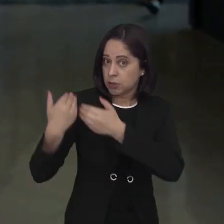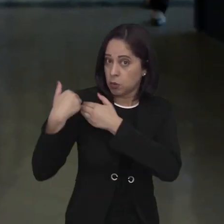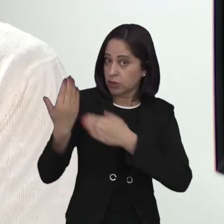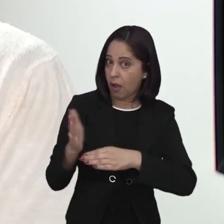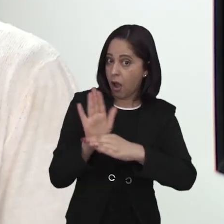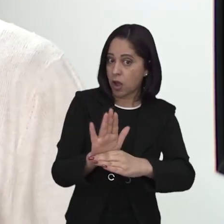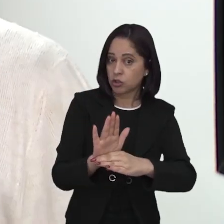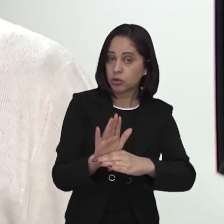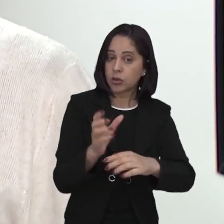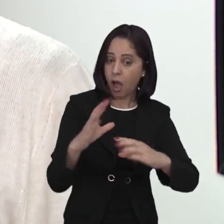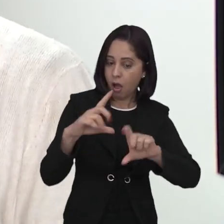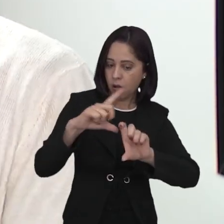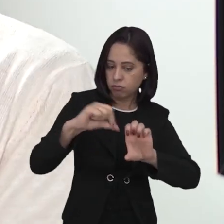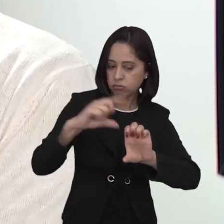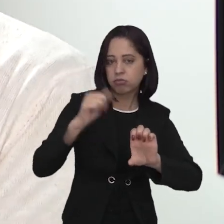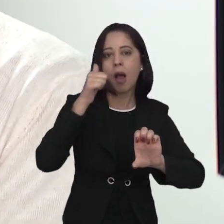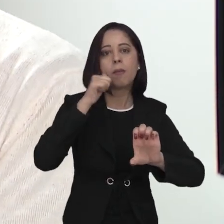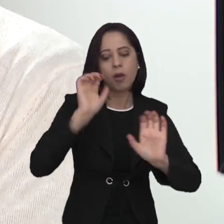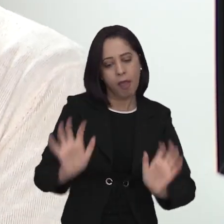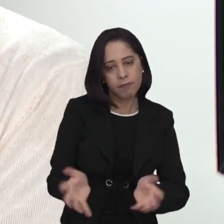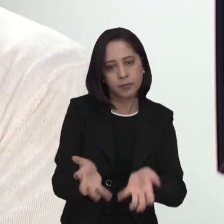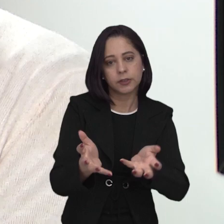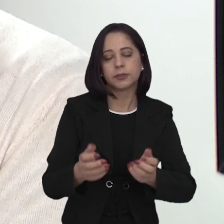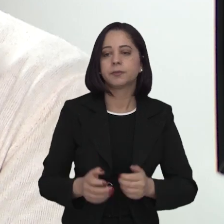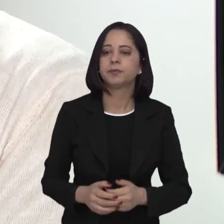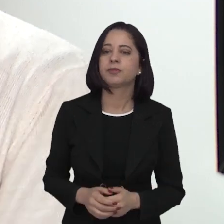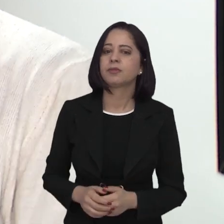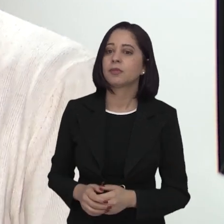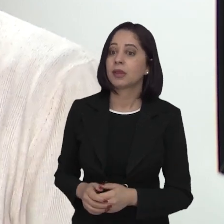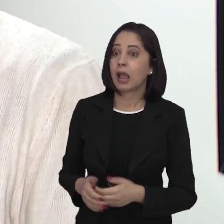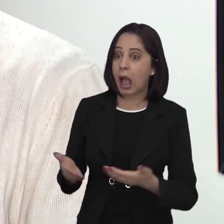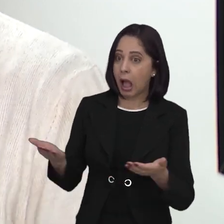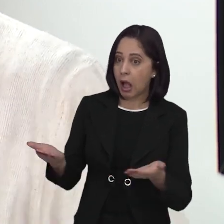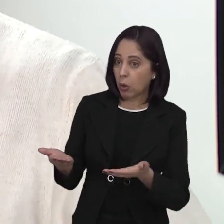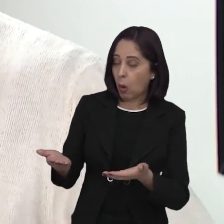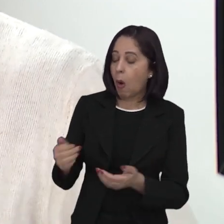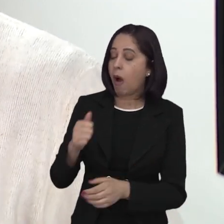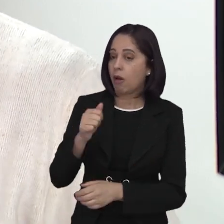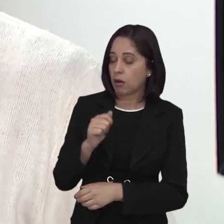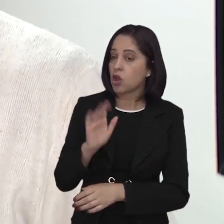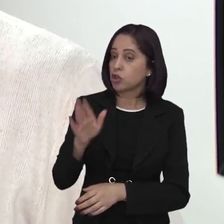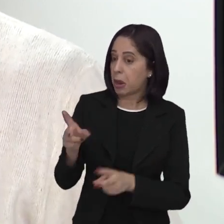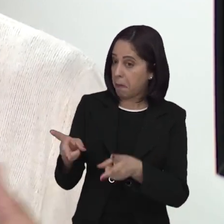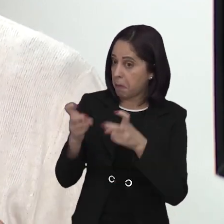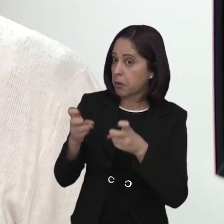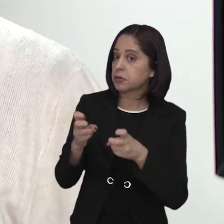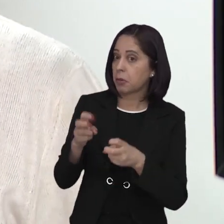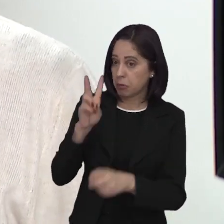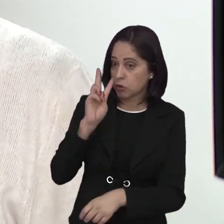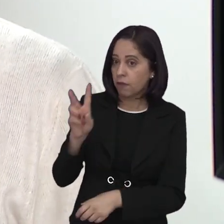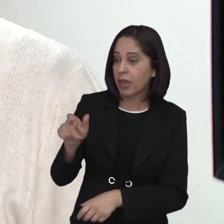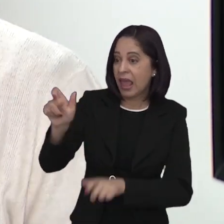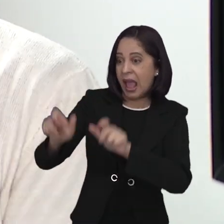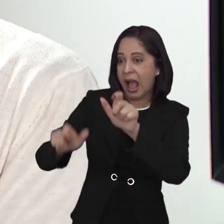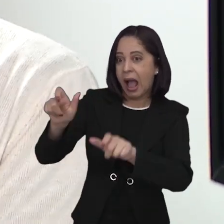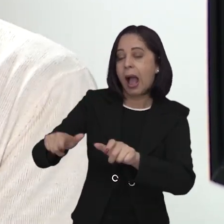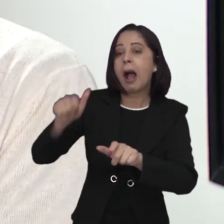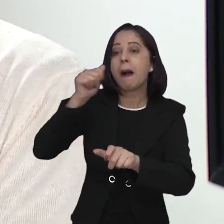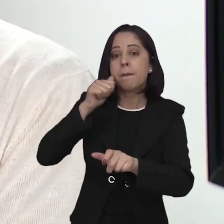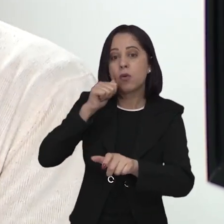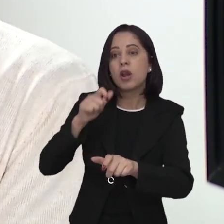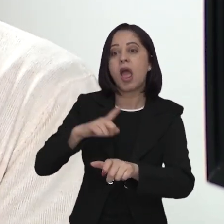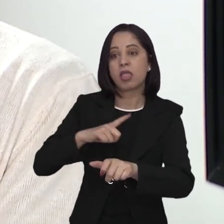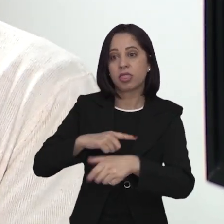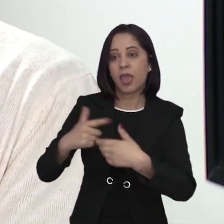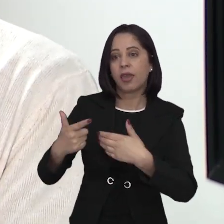público. Hoje ainda existem, né, mulheres que desenvolvem até funções maiores do que de alguns homens